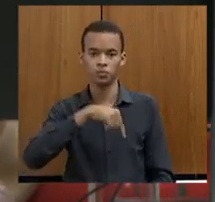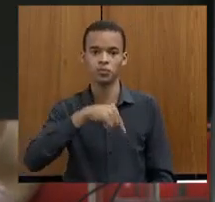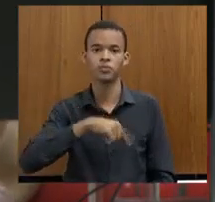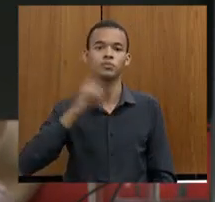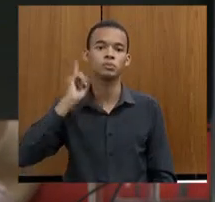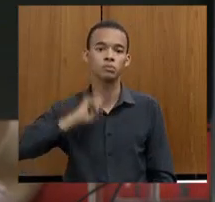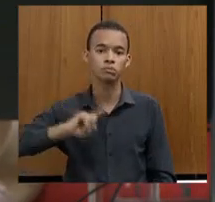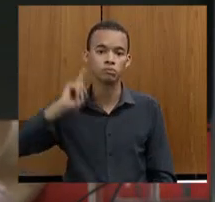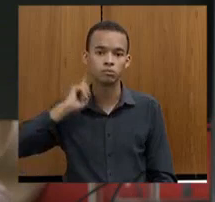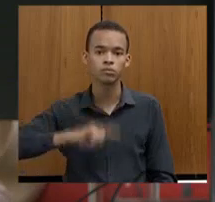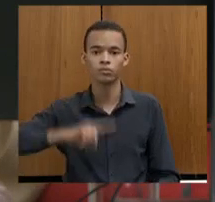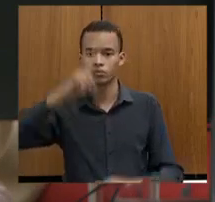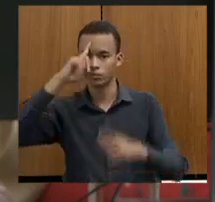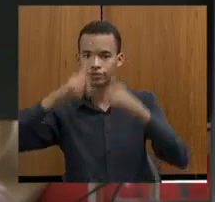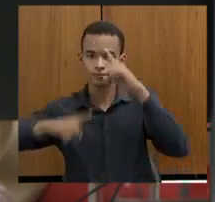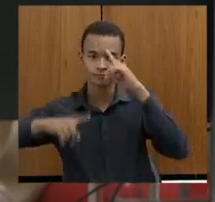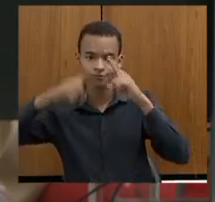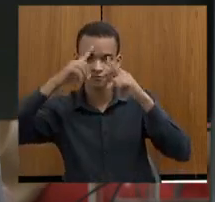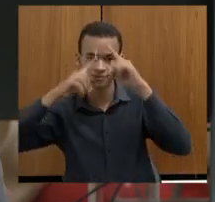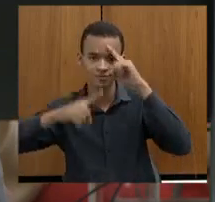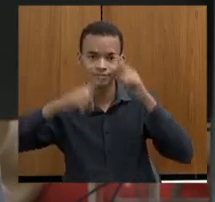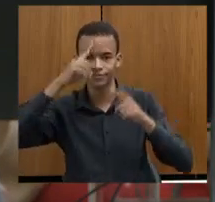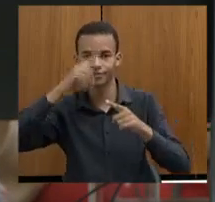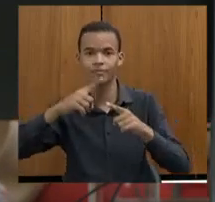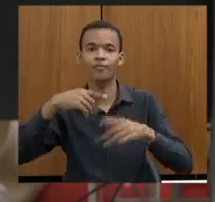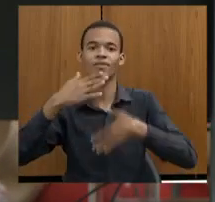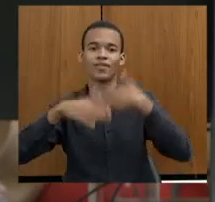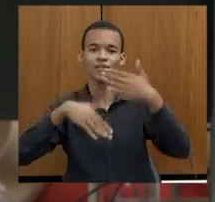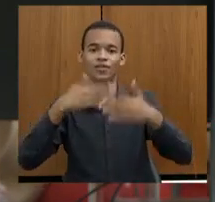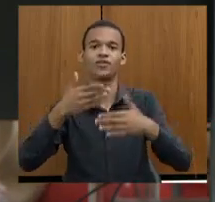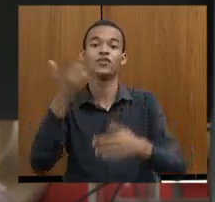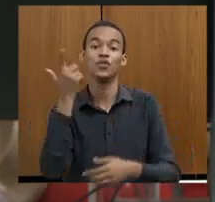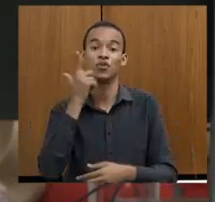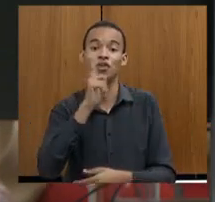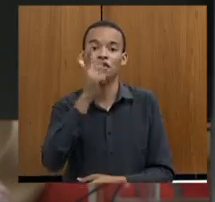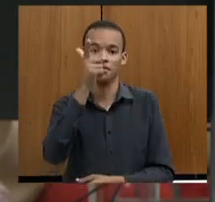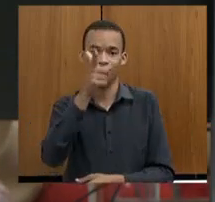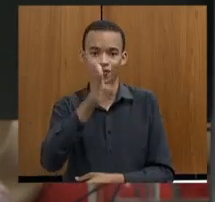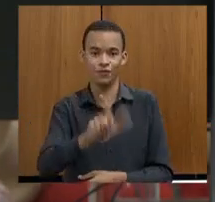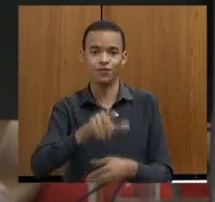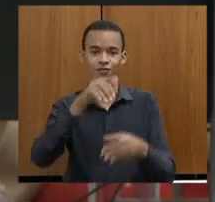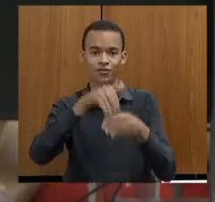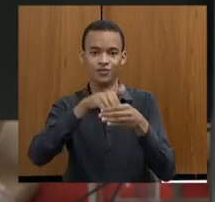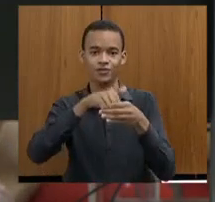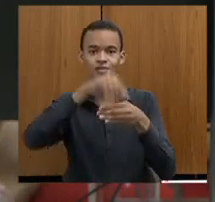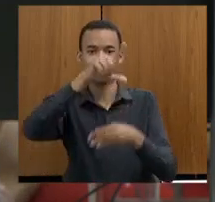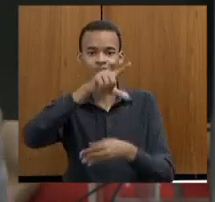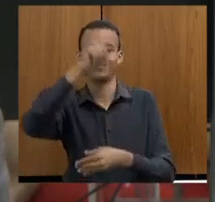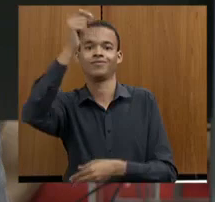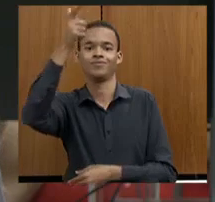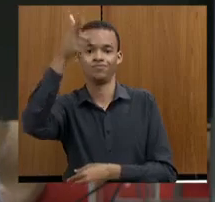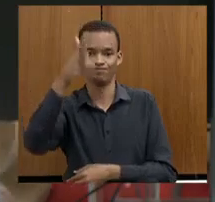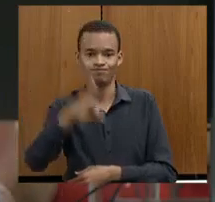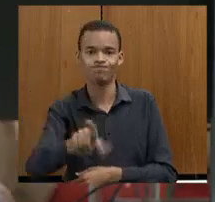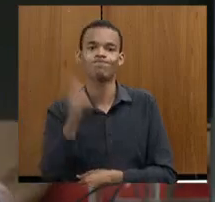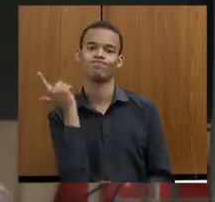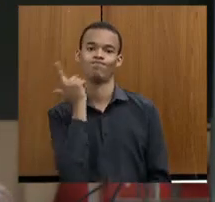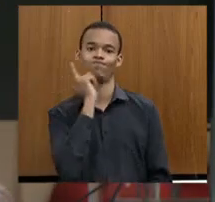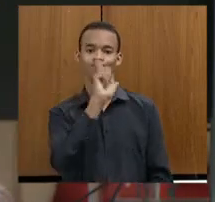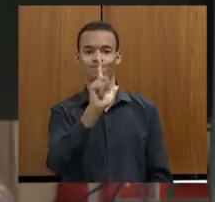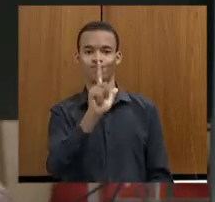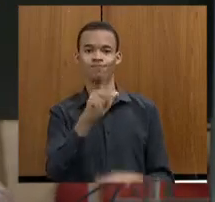governo de Minas foi levado a uma reeleição no primeiro turno Isso quer dizer tudo